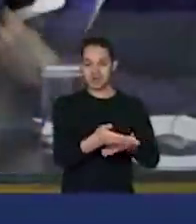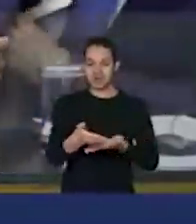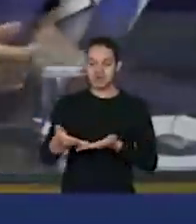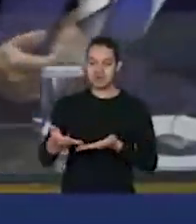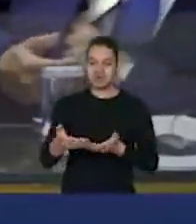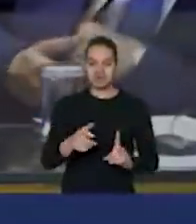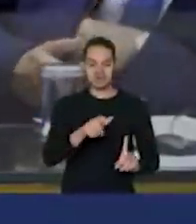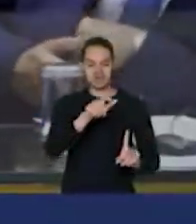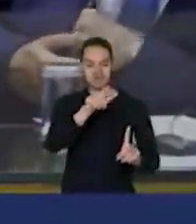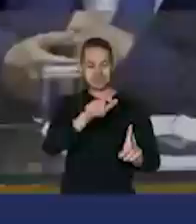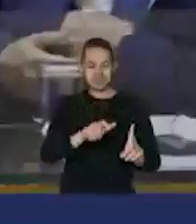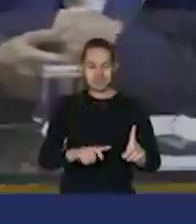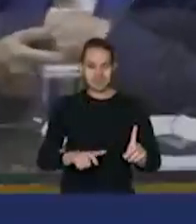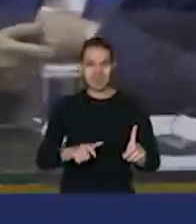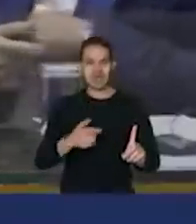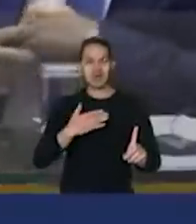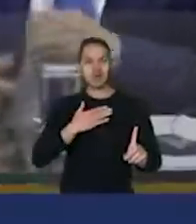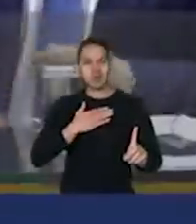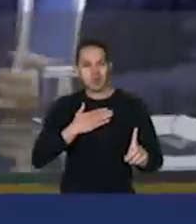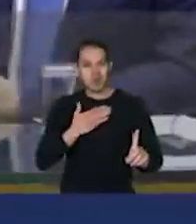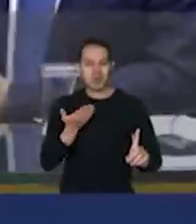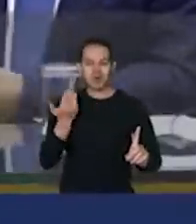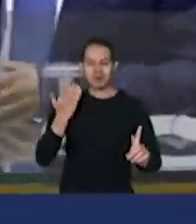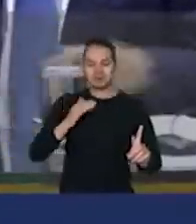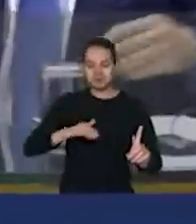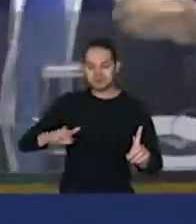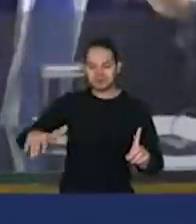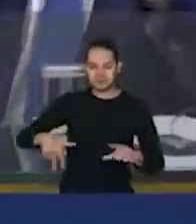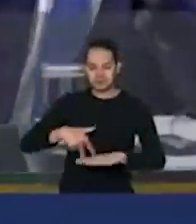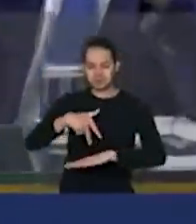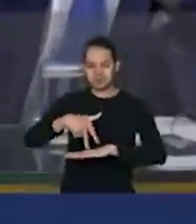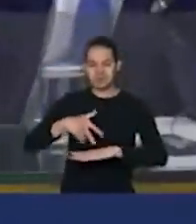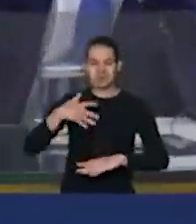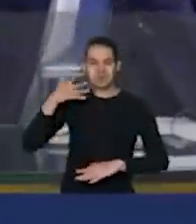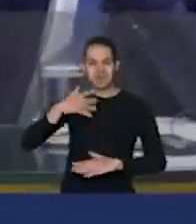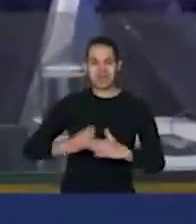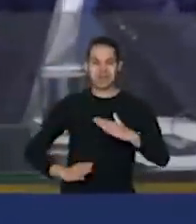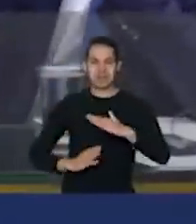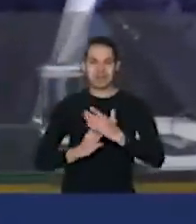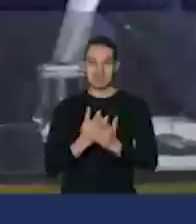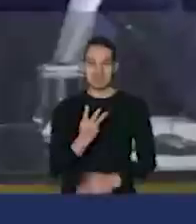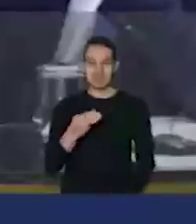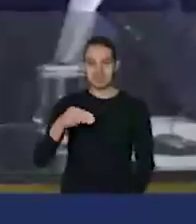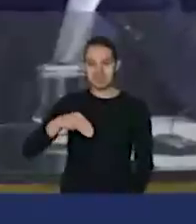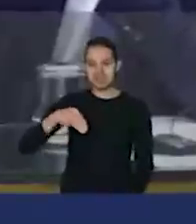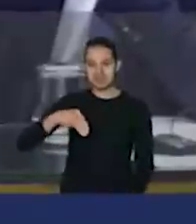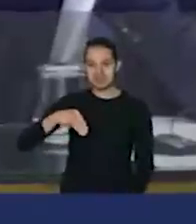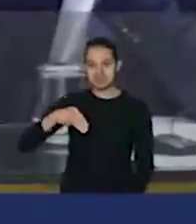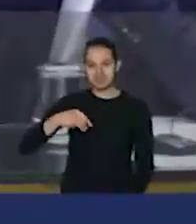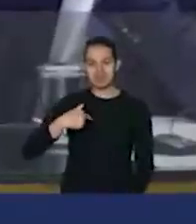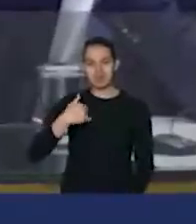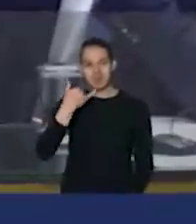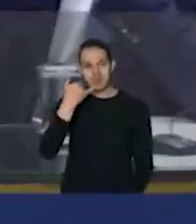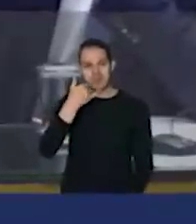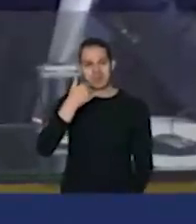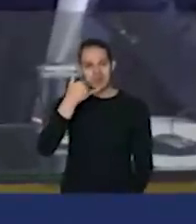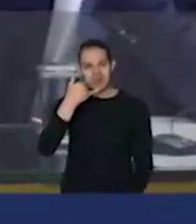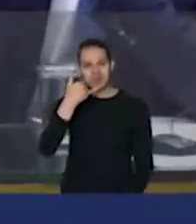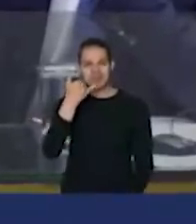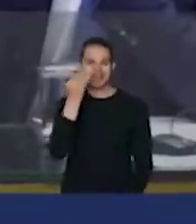o Yudi Tamashiro para discursar que apresentador durante três minutos só Deus sabe o quanto fiquei no telefone Tentando ganhar um